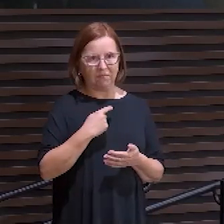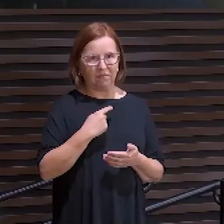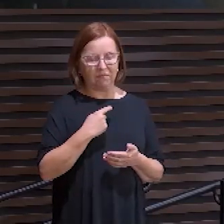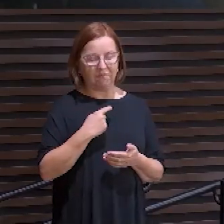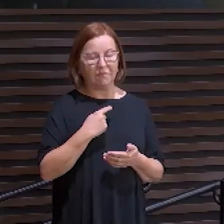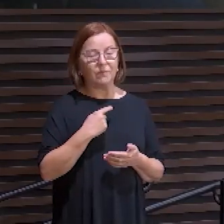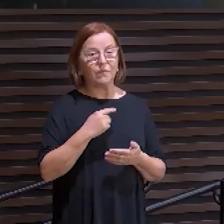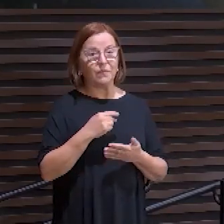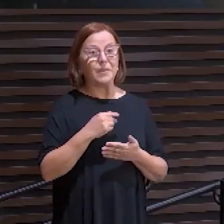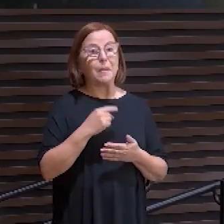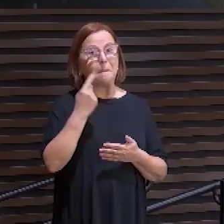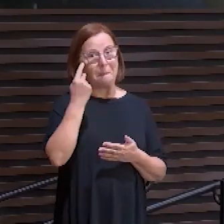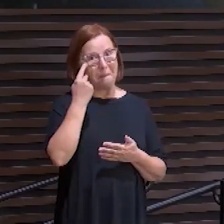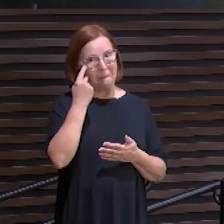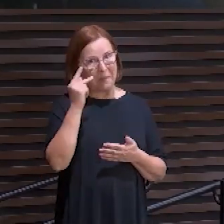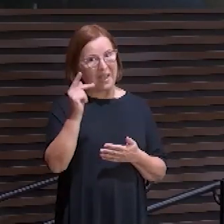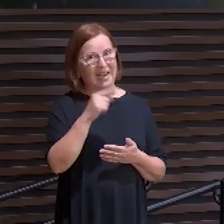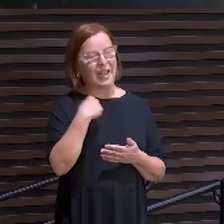Tudo é nosso.